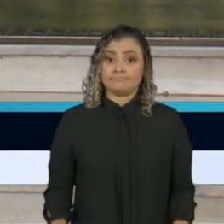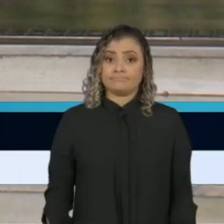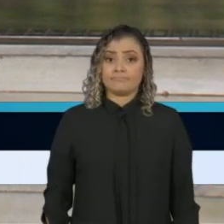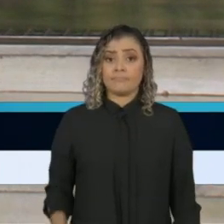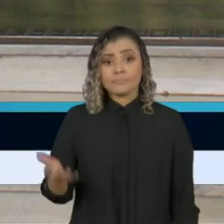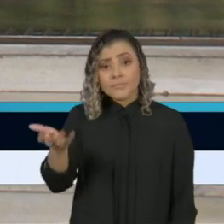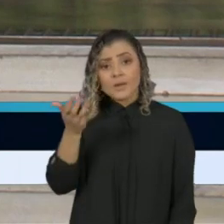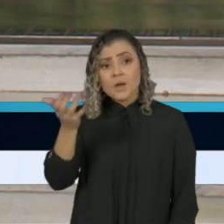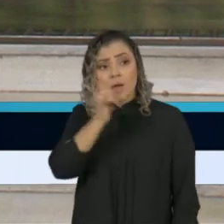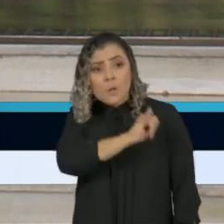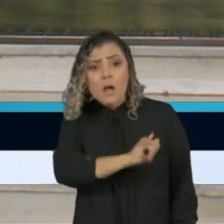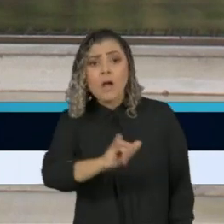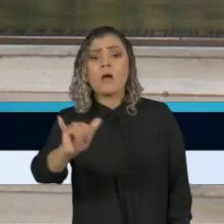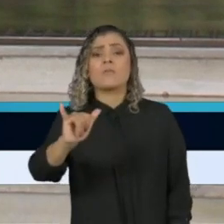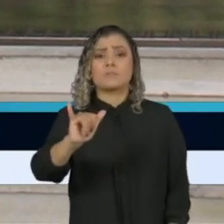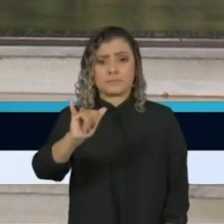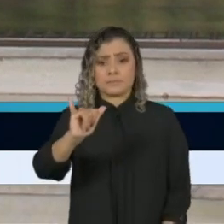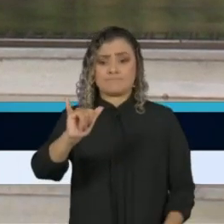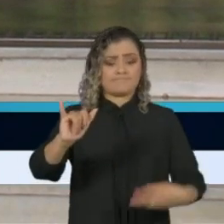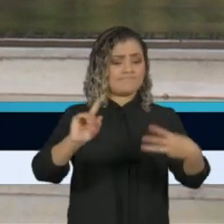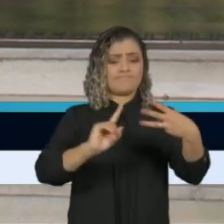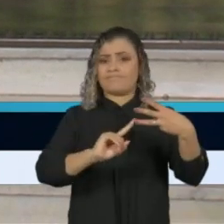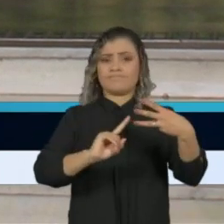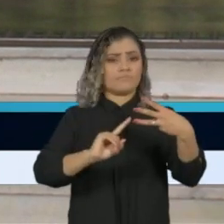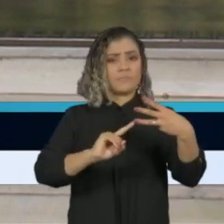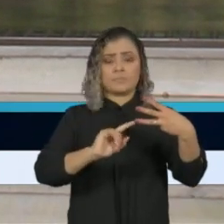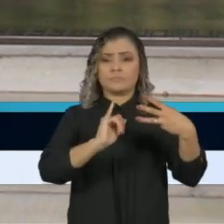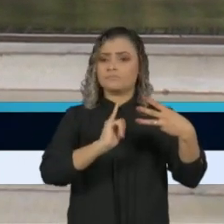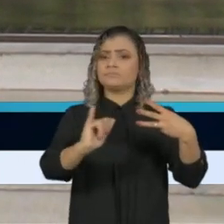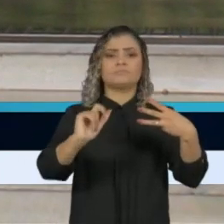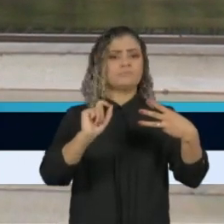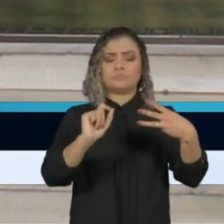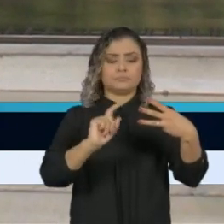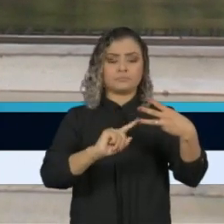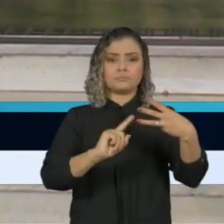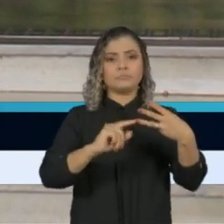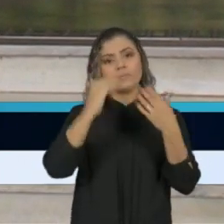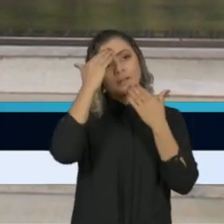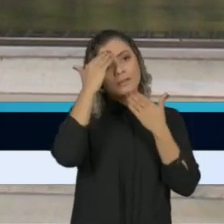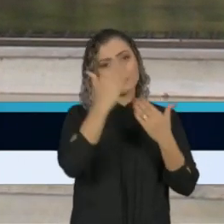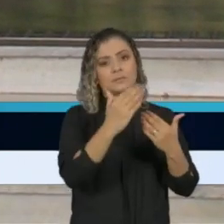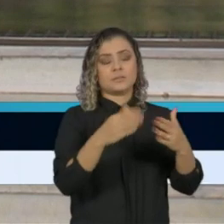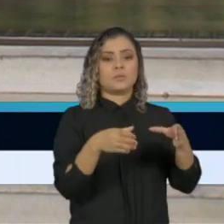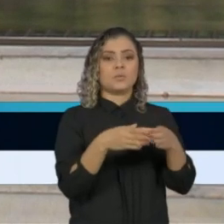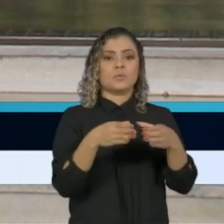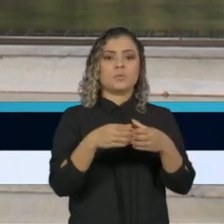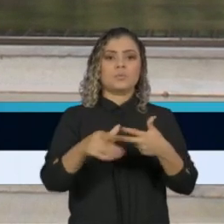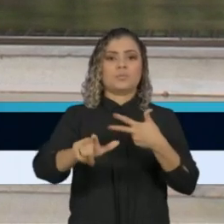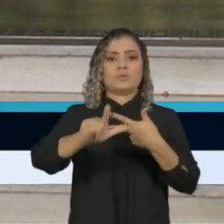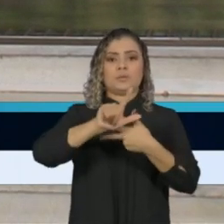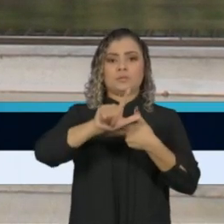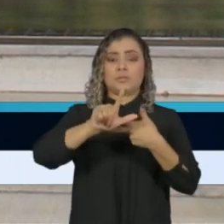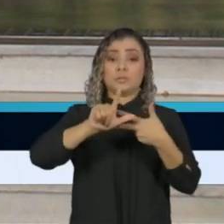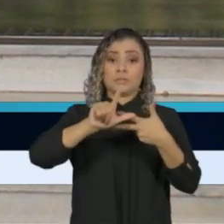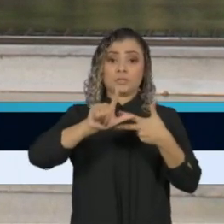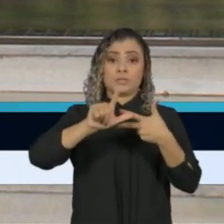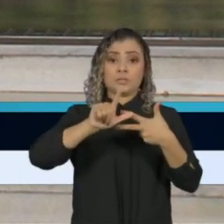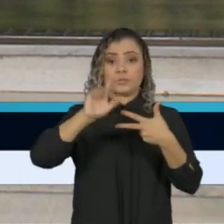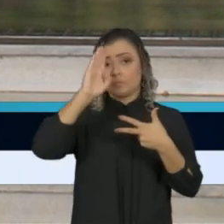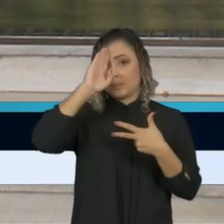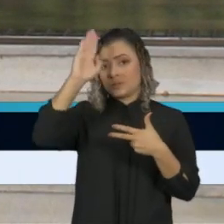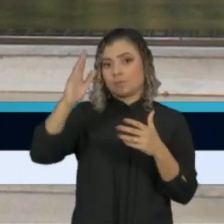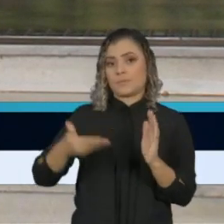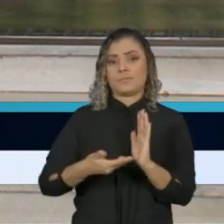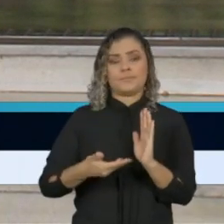Quero também registrar, como terceira mensagem, um agradecimento ao Poder Legislativo, especificamente à Câmara